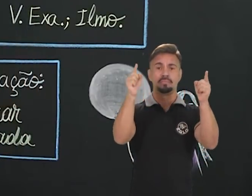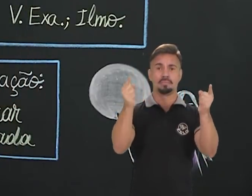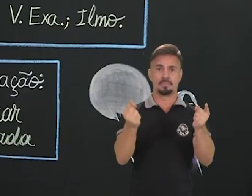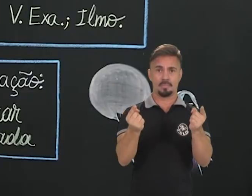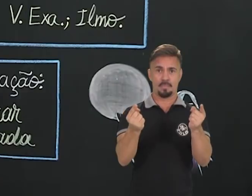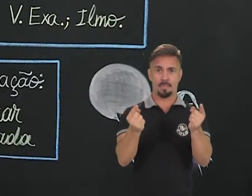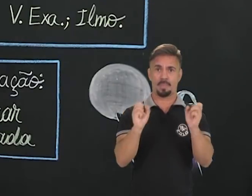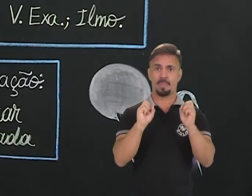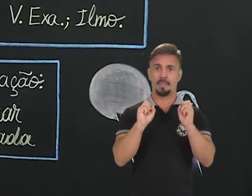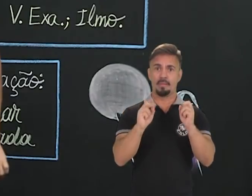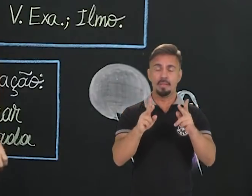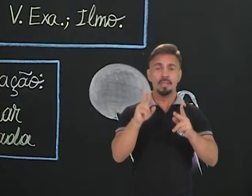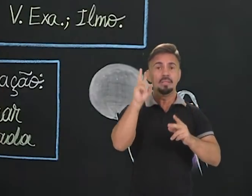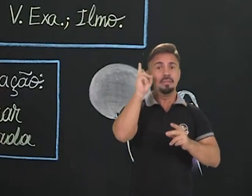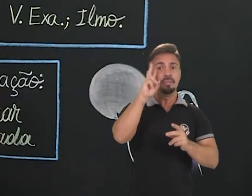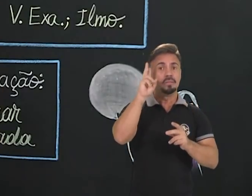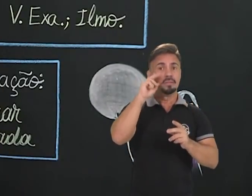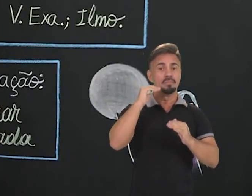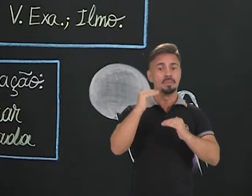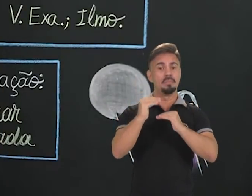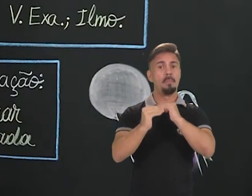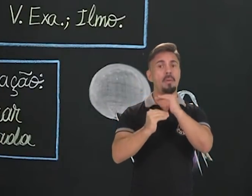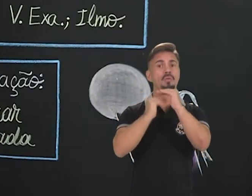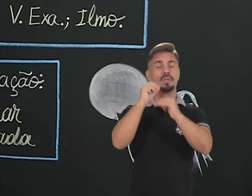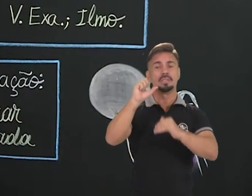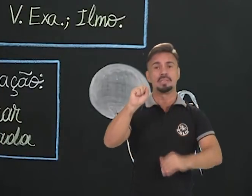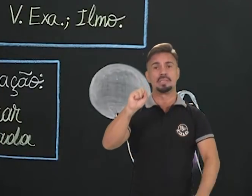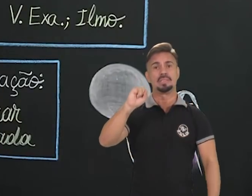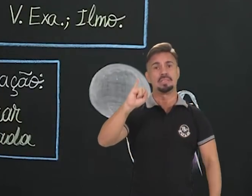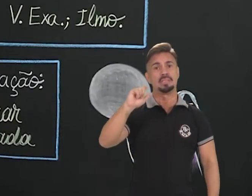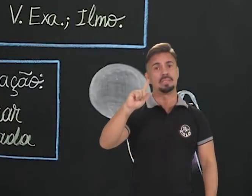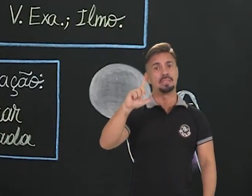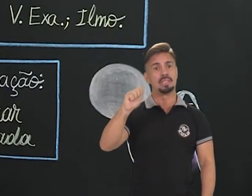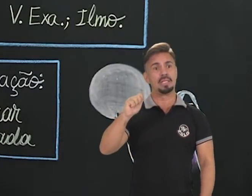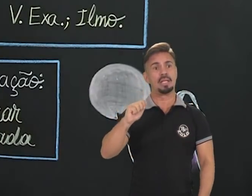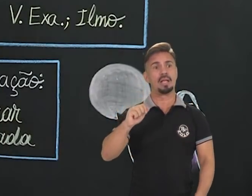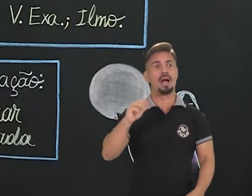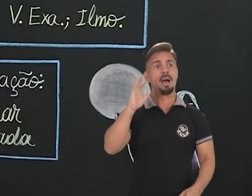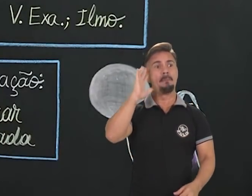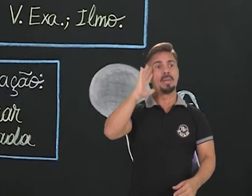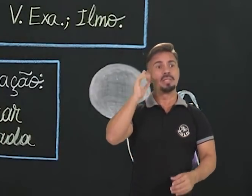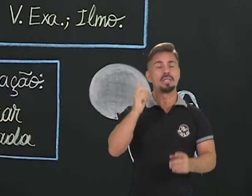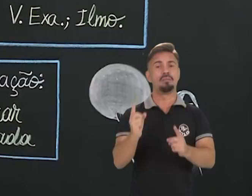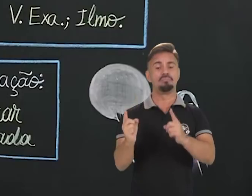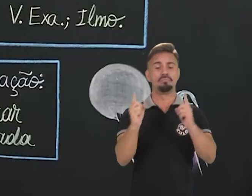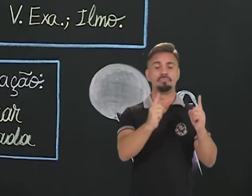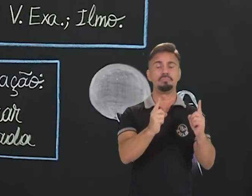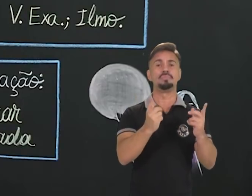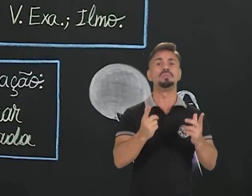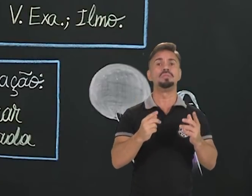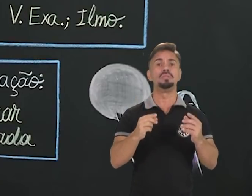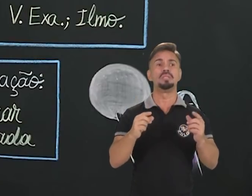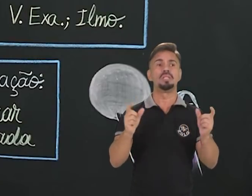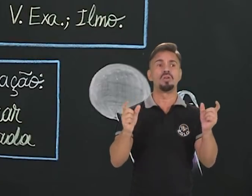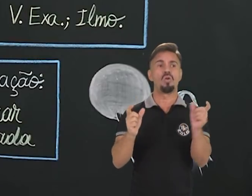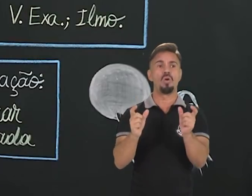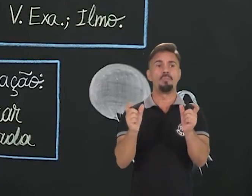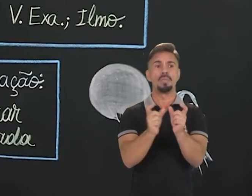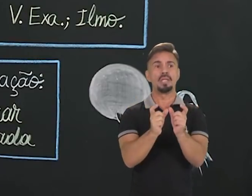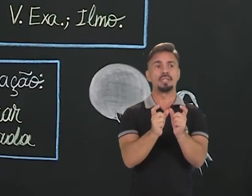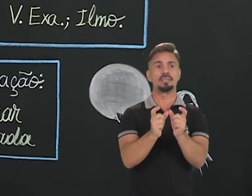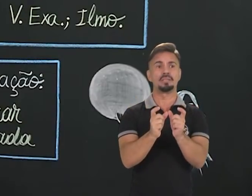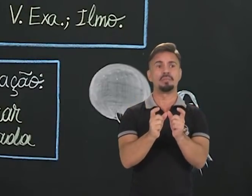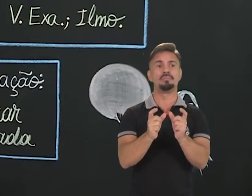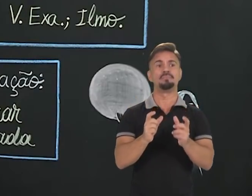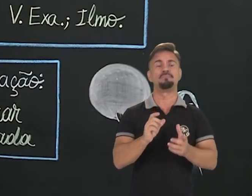ok? Lembre então desse processo da sigla. Vamos pensar agora em outros dois processos, o processo de combinação e